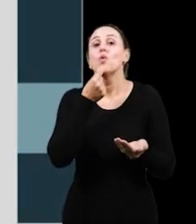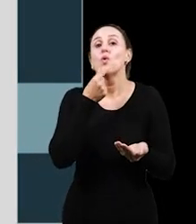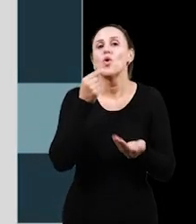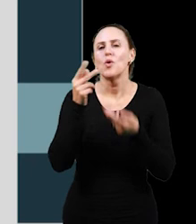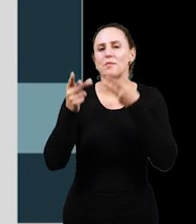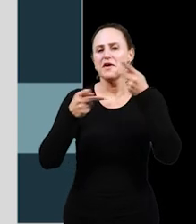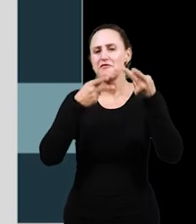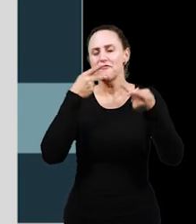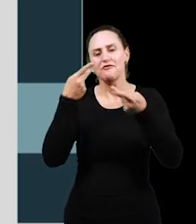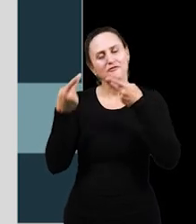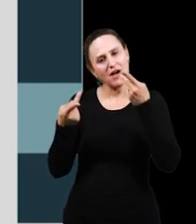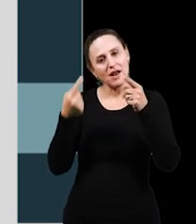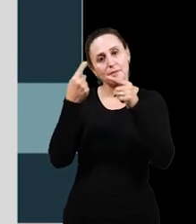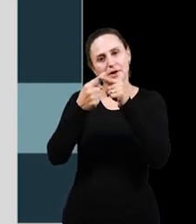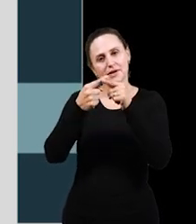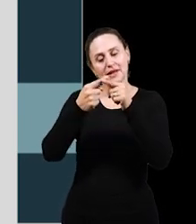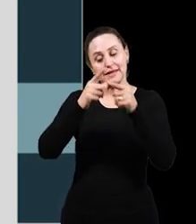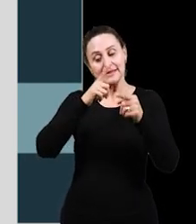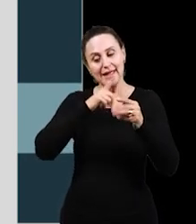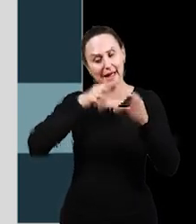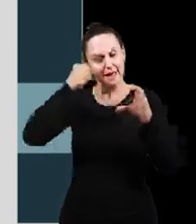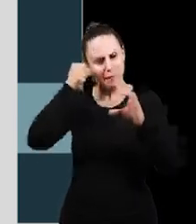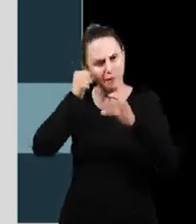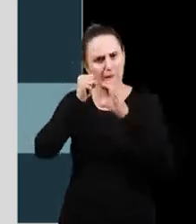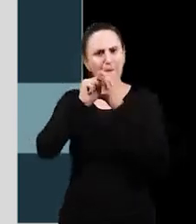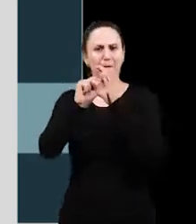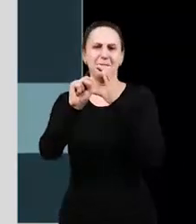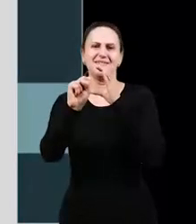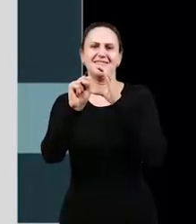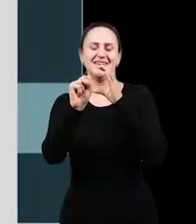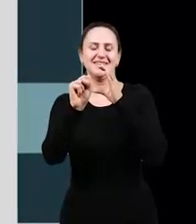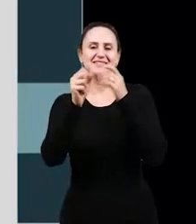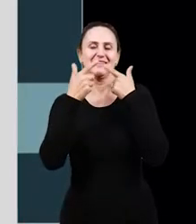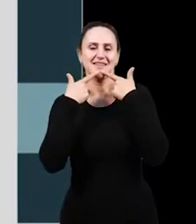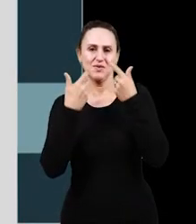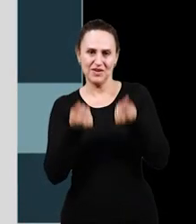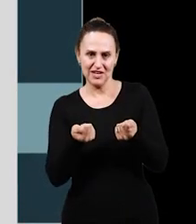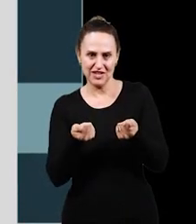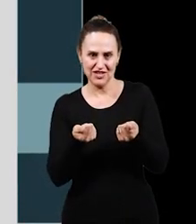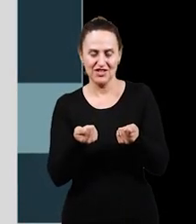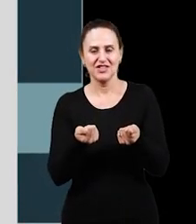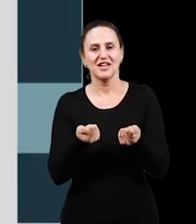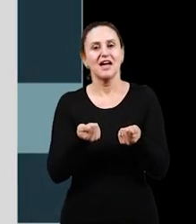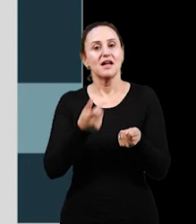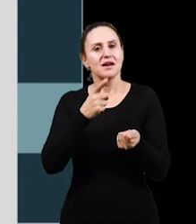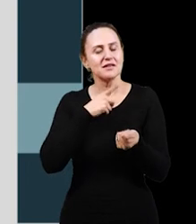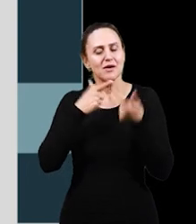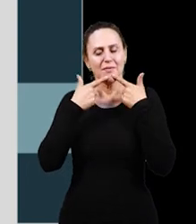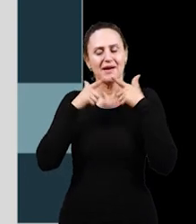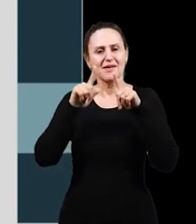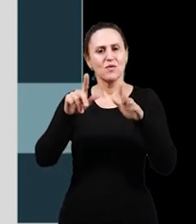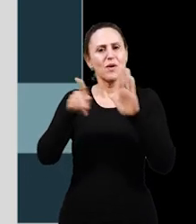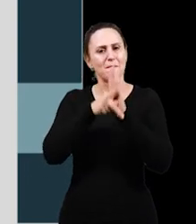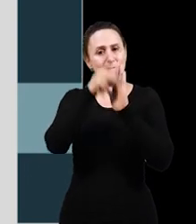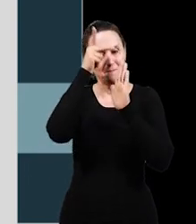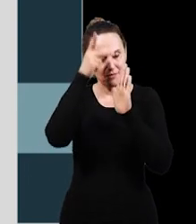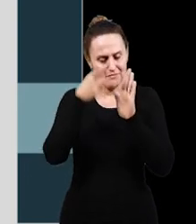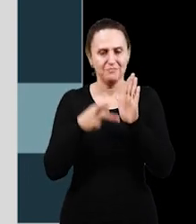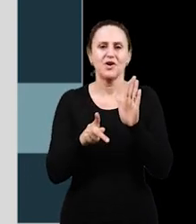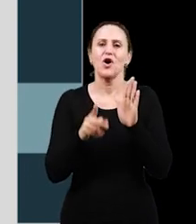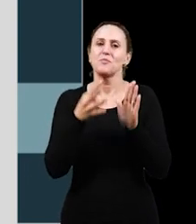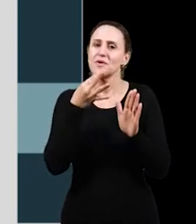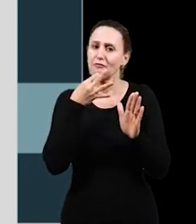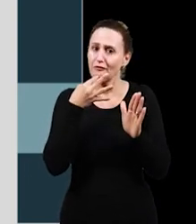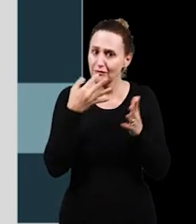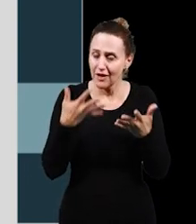fala por que dispõe da competência linguística porque domina uma língua particular historicamente inserida o conhecimento do idioma